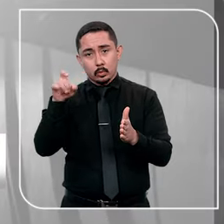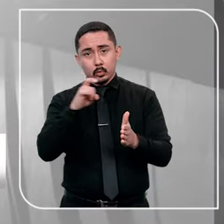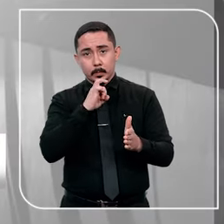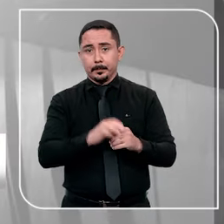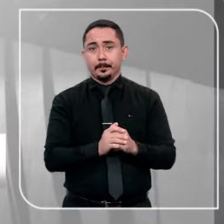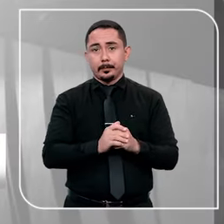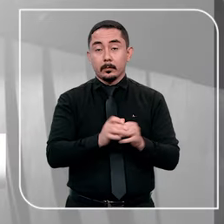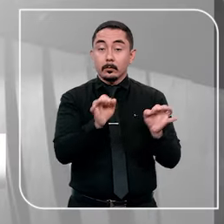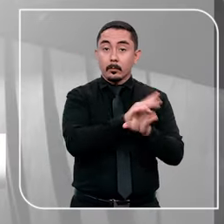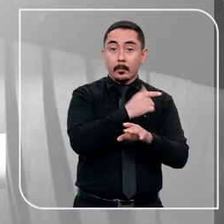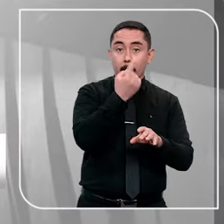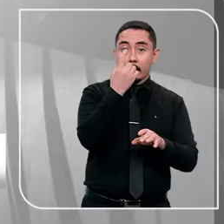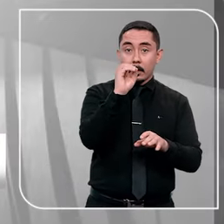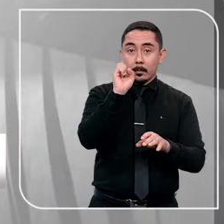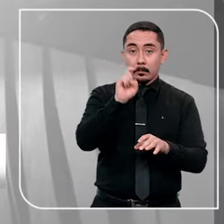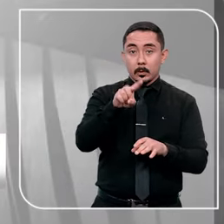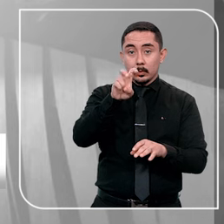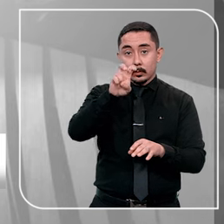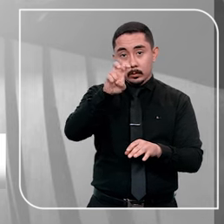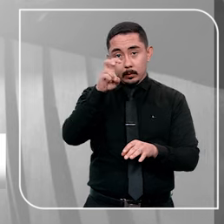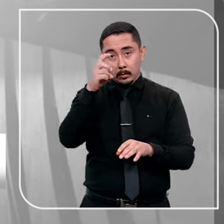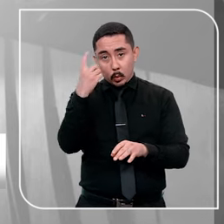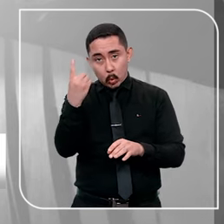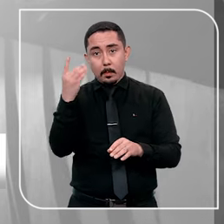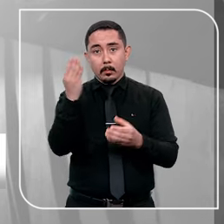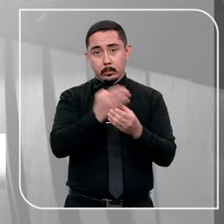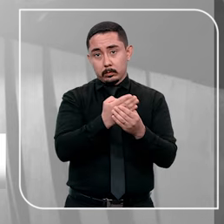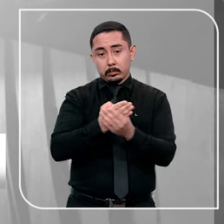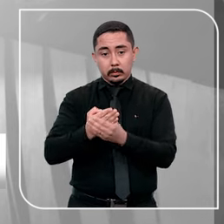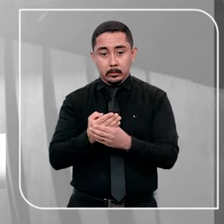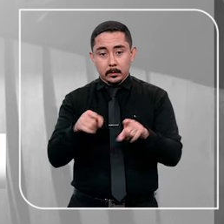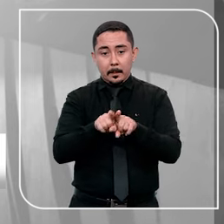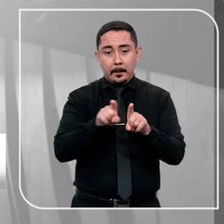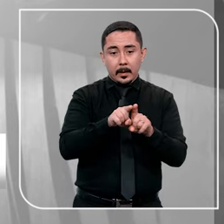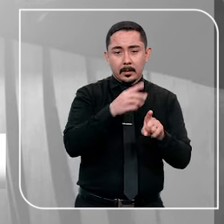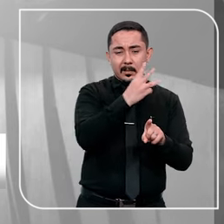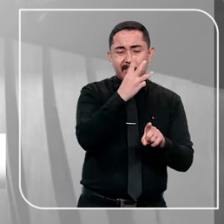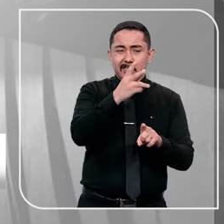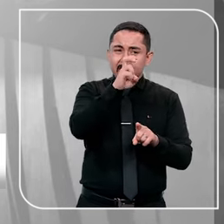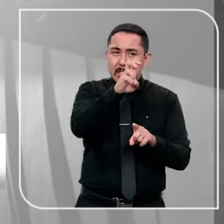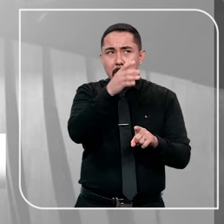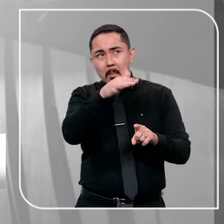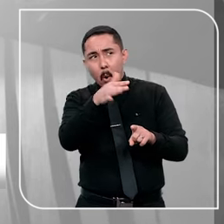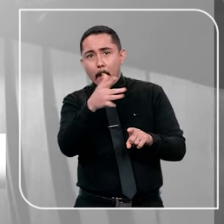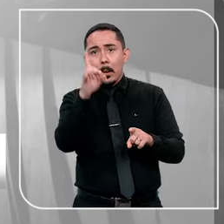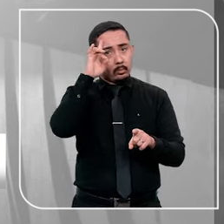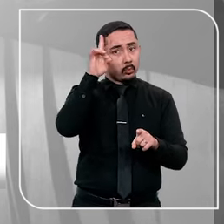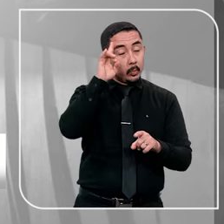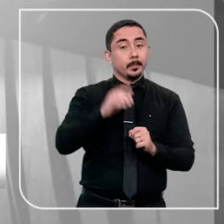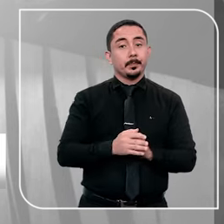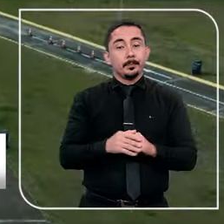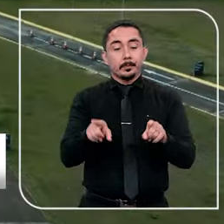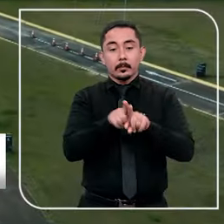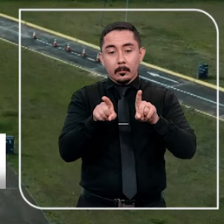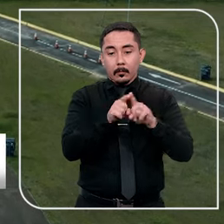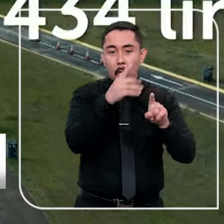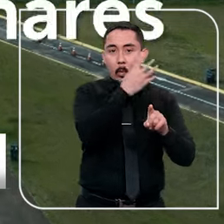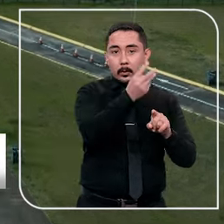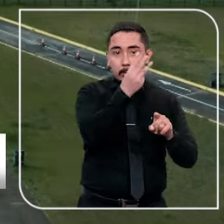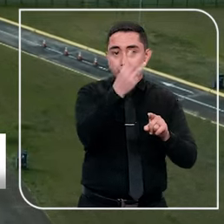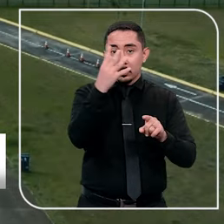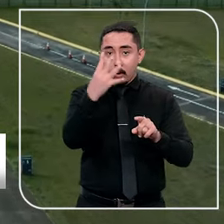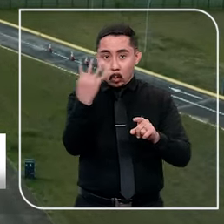Julho foram conclusos 10.51 processos uma média de 335 apreciados por dia e foram